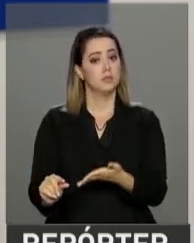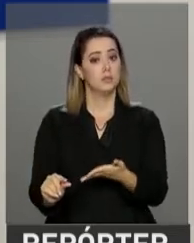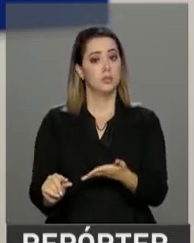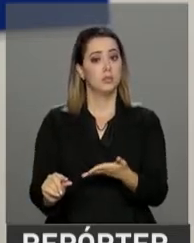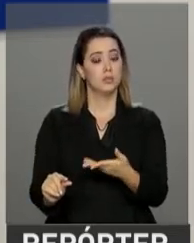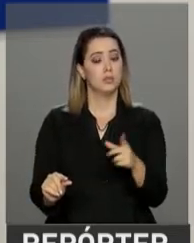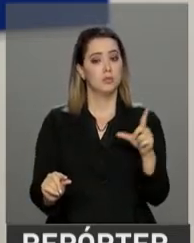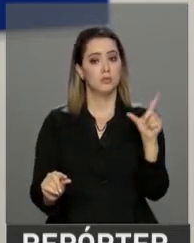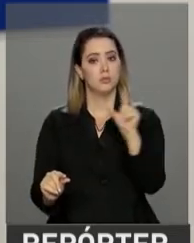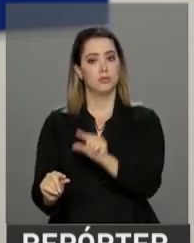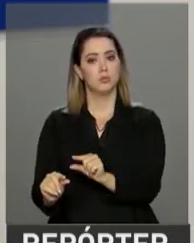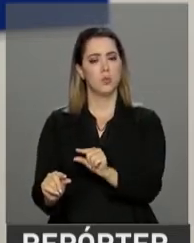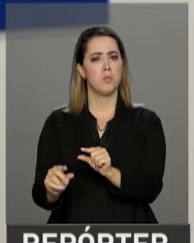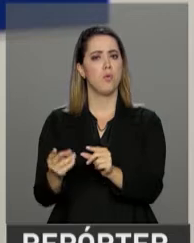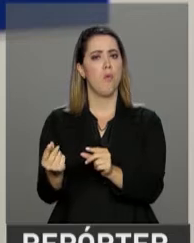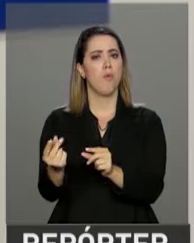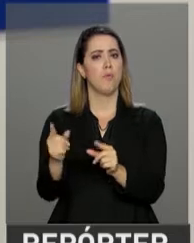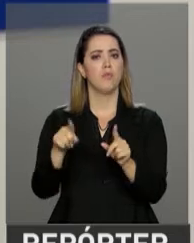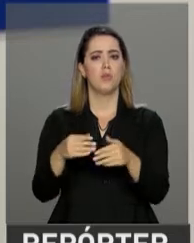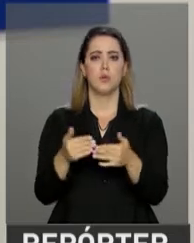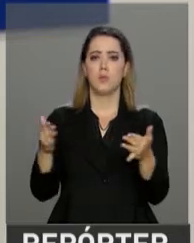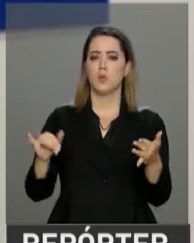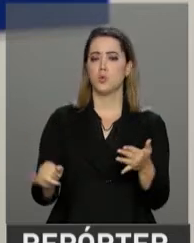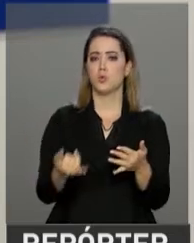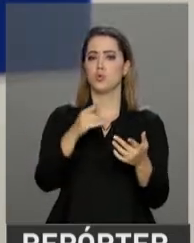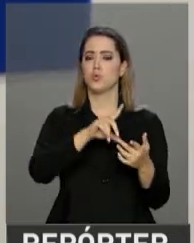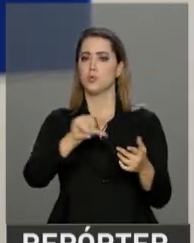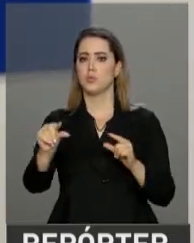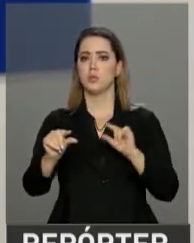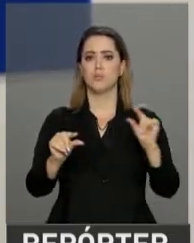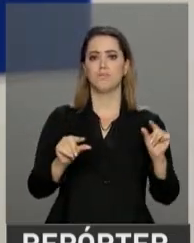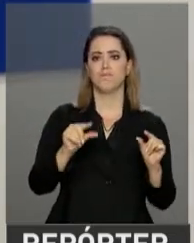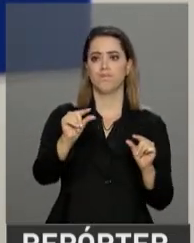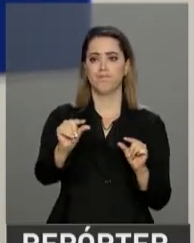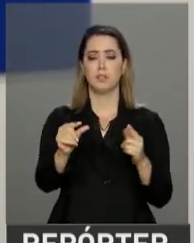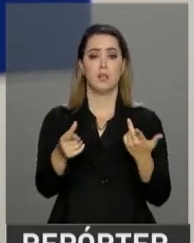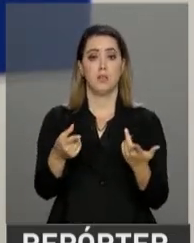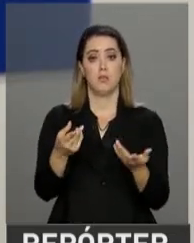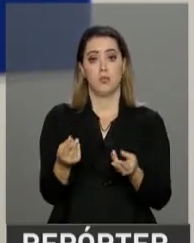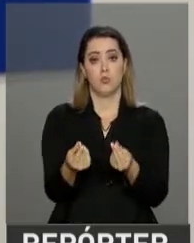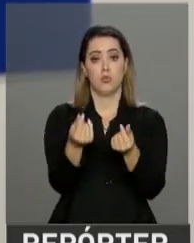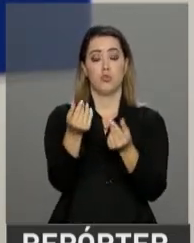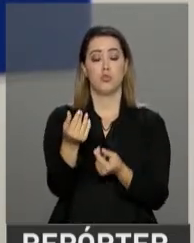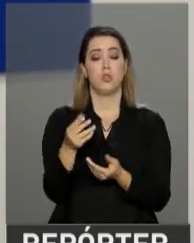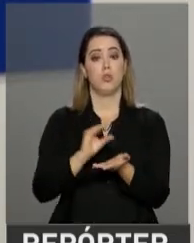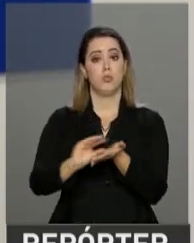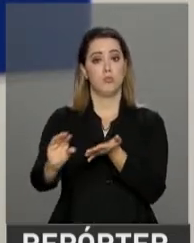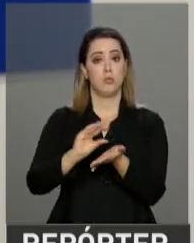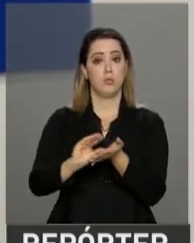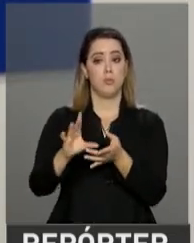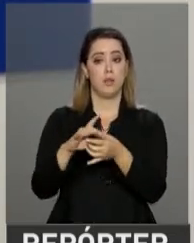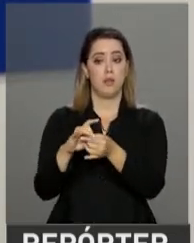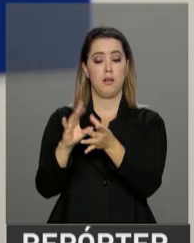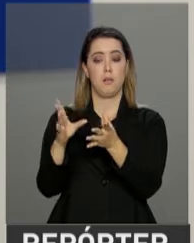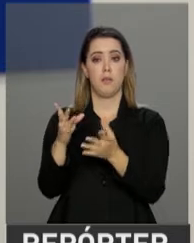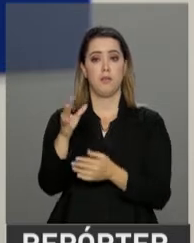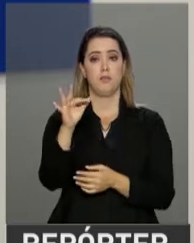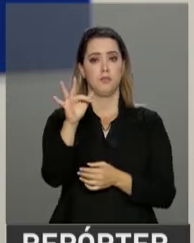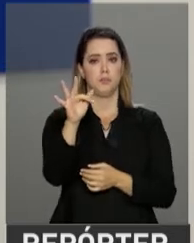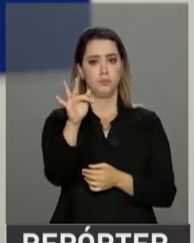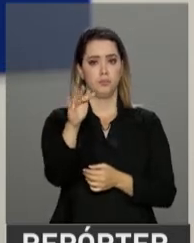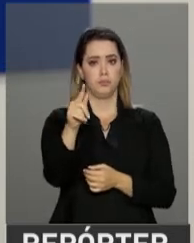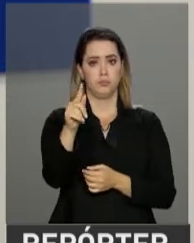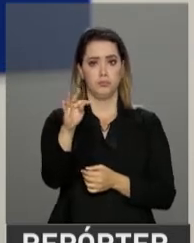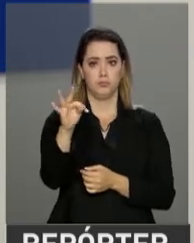baixa abre se espaço para taxas de juros menores esses recursos das contas inativas liberados